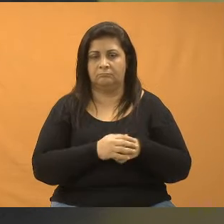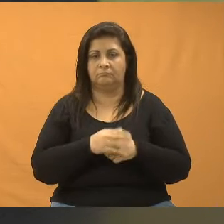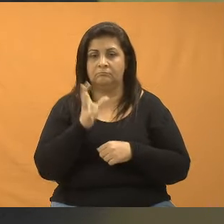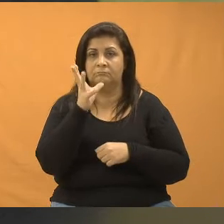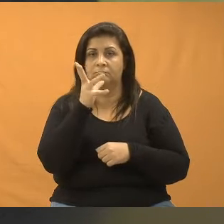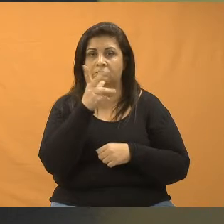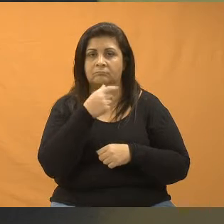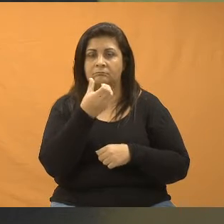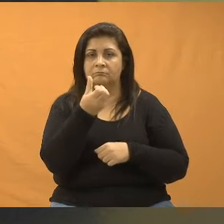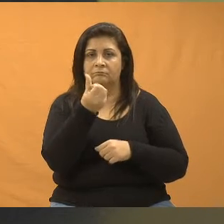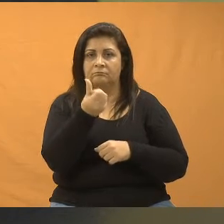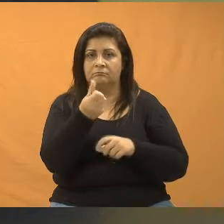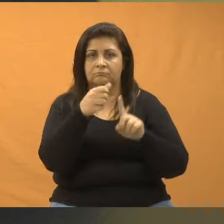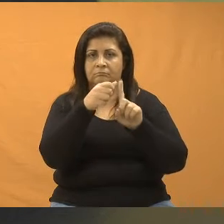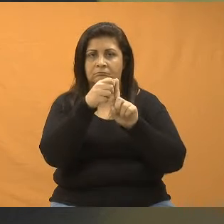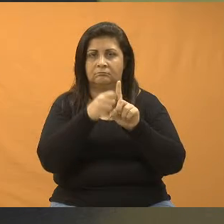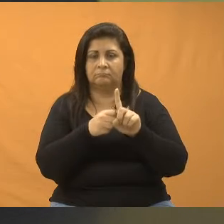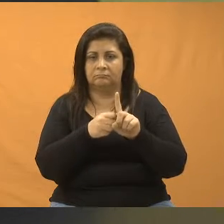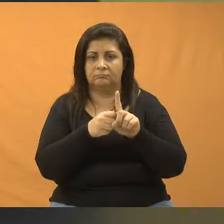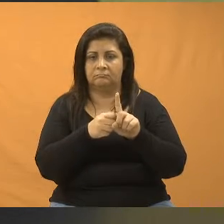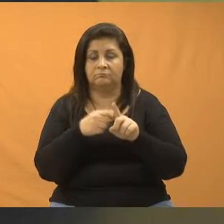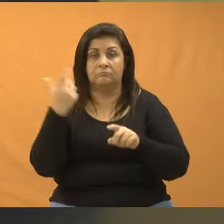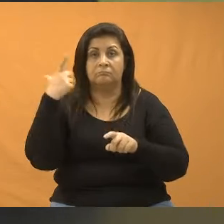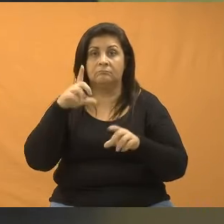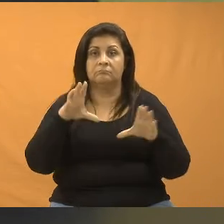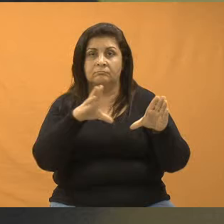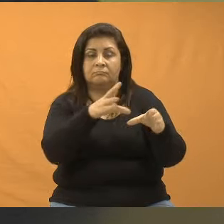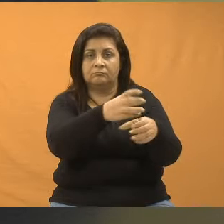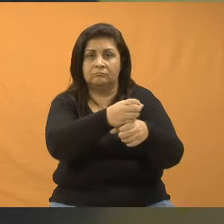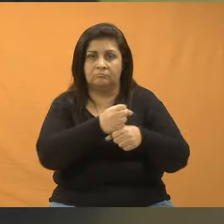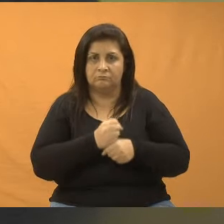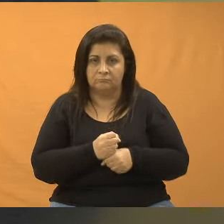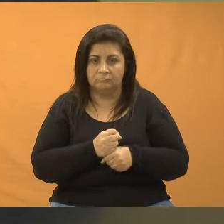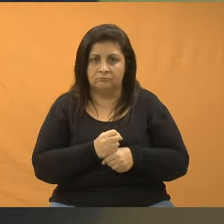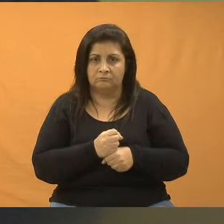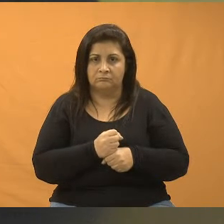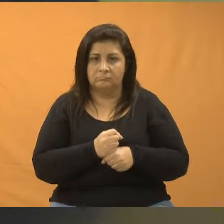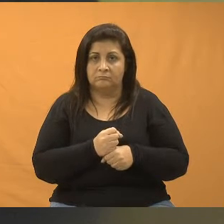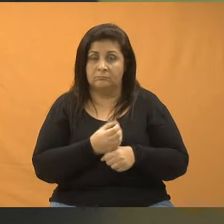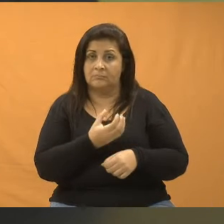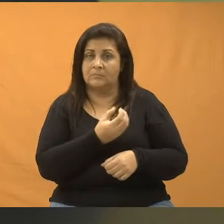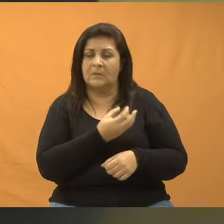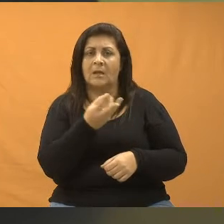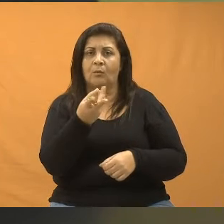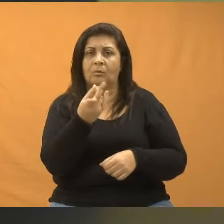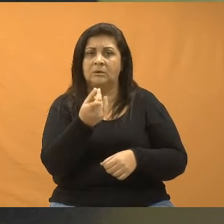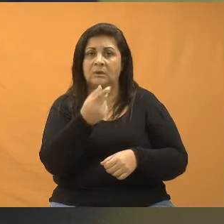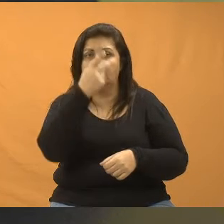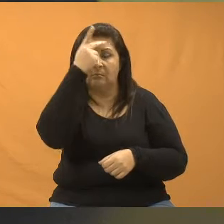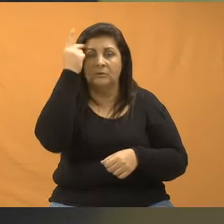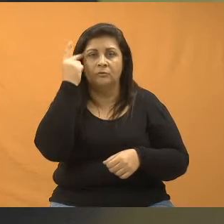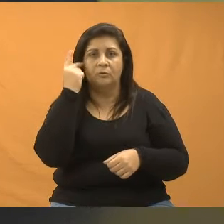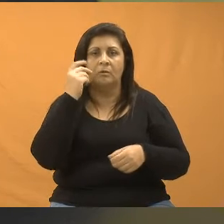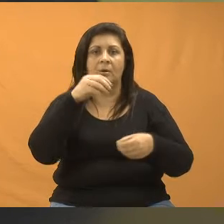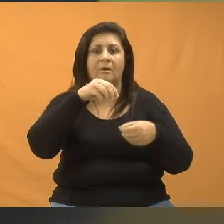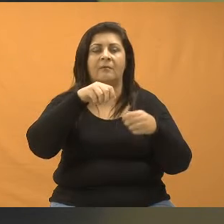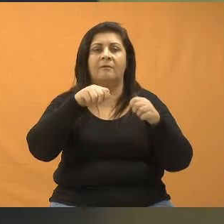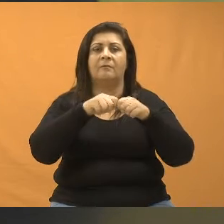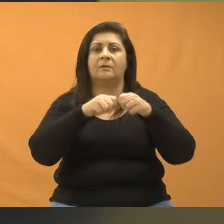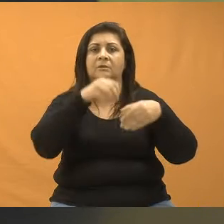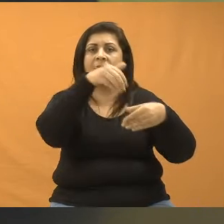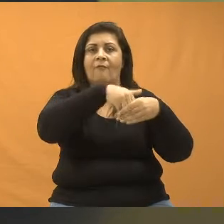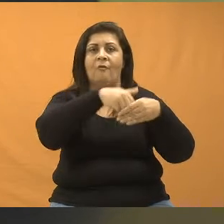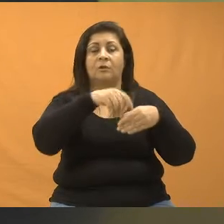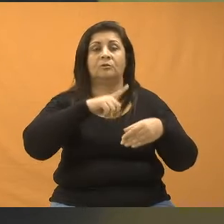aqui para conseguir juntar a um número suficiente de irmãos para que eles pudessem fazer uma assembleia e eleger uma diretoria.